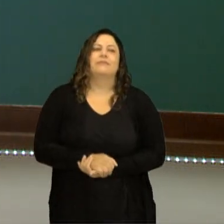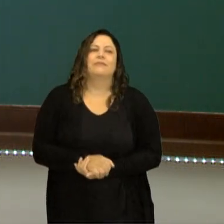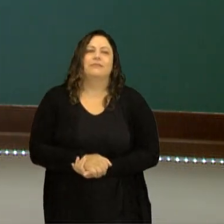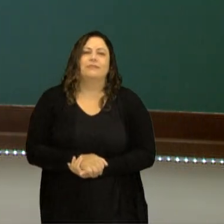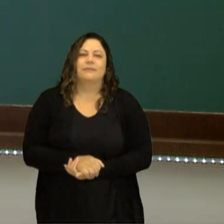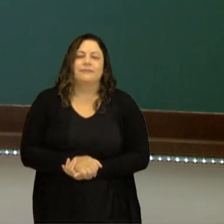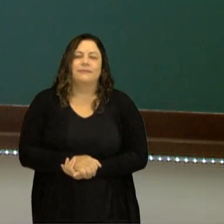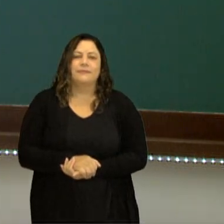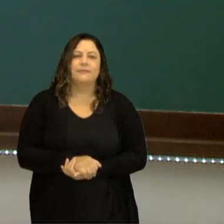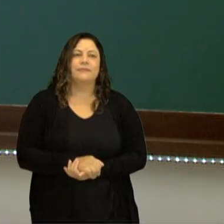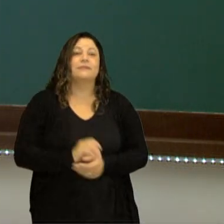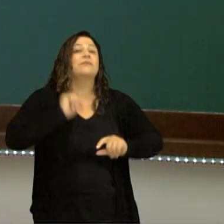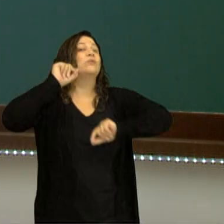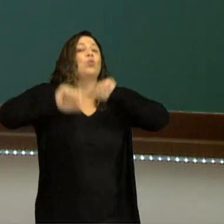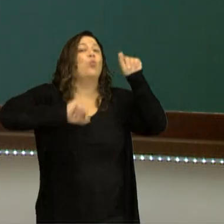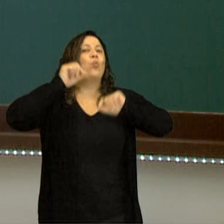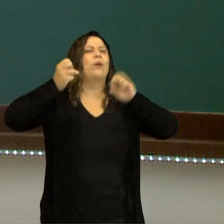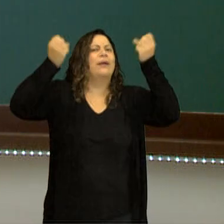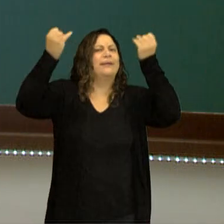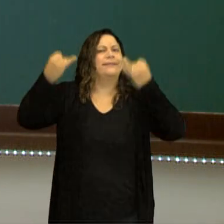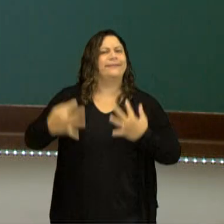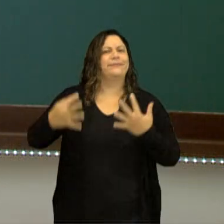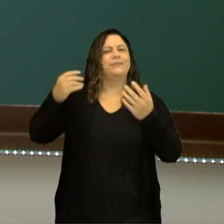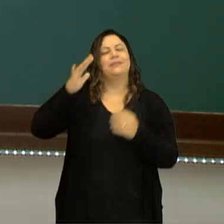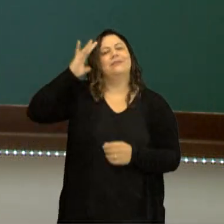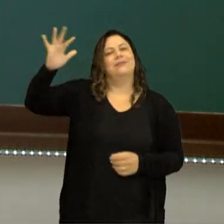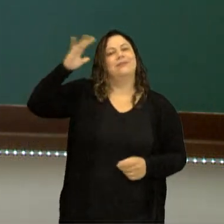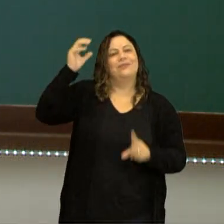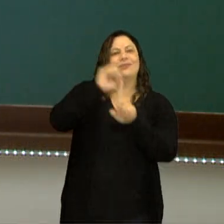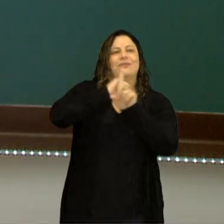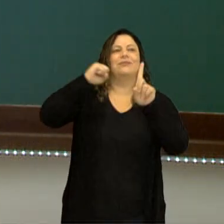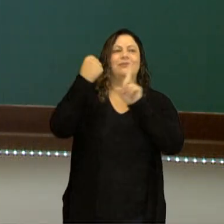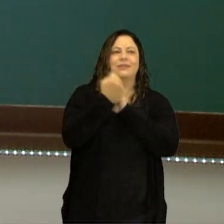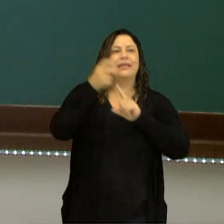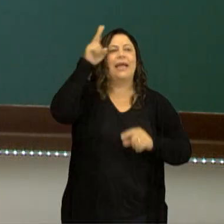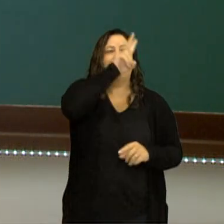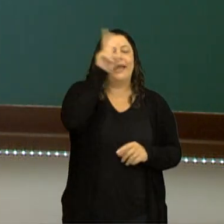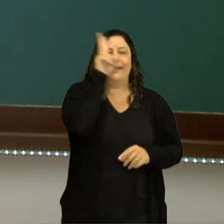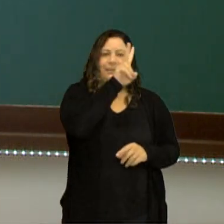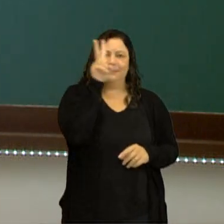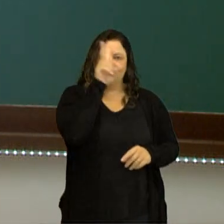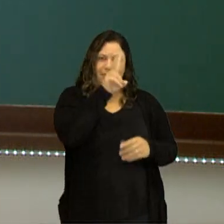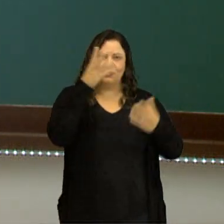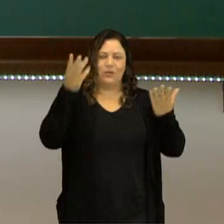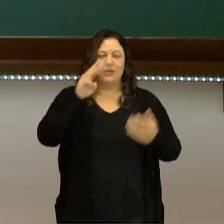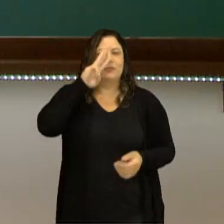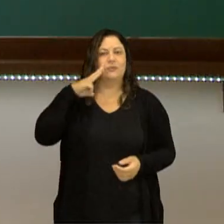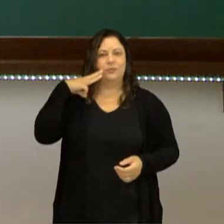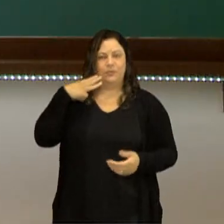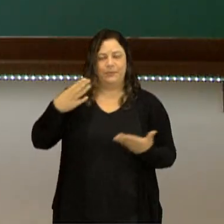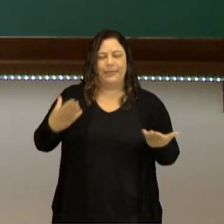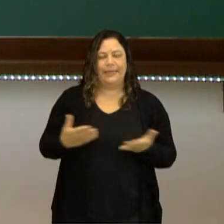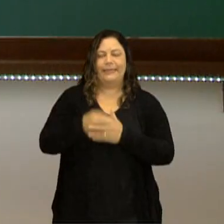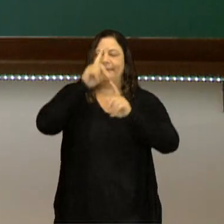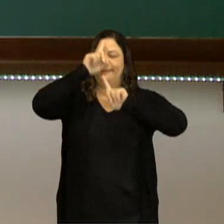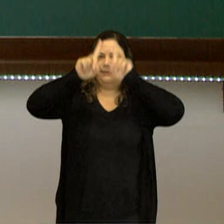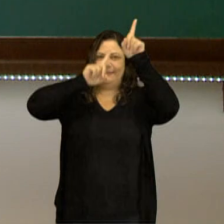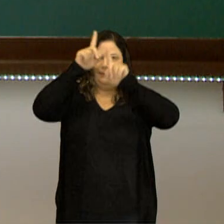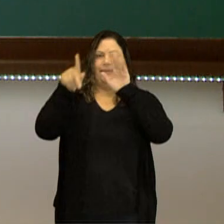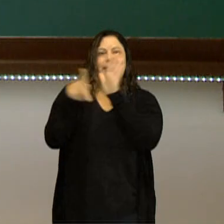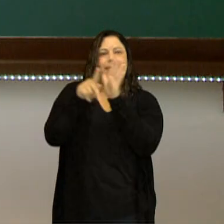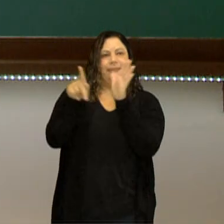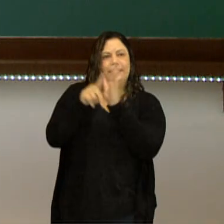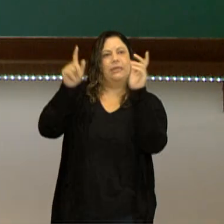Bom, o que fala essa teoria socialista? A história, segundo Karl Marx, nessas ideias dele, ele vai